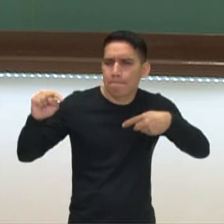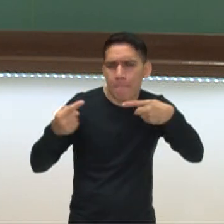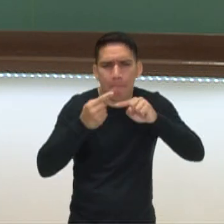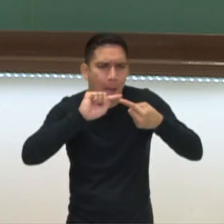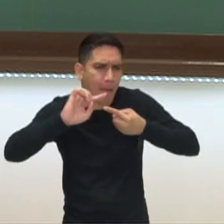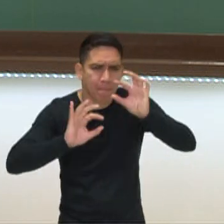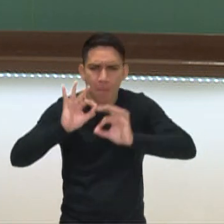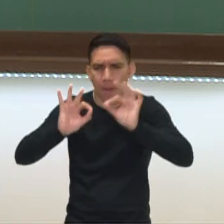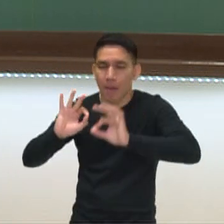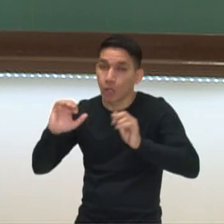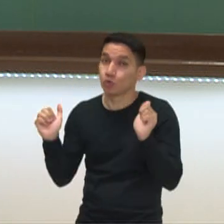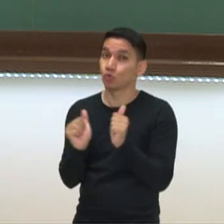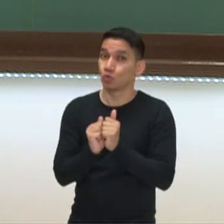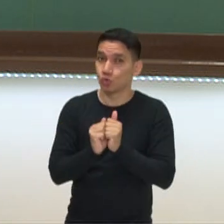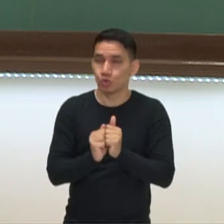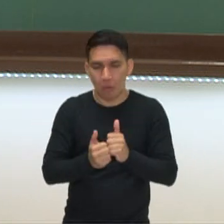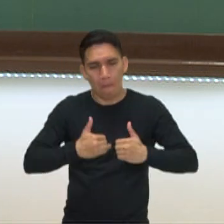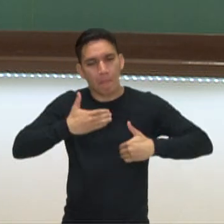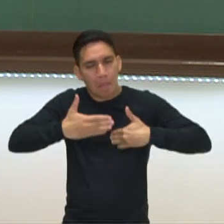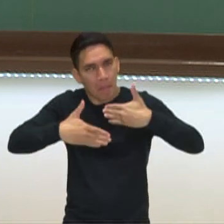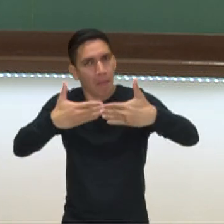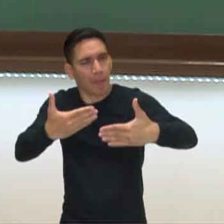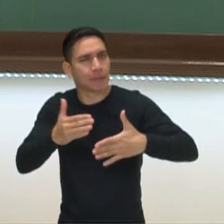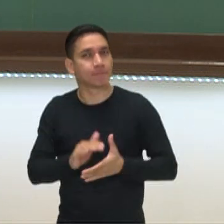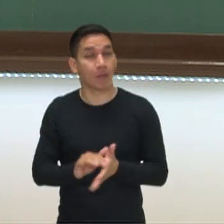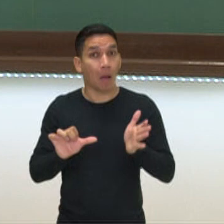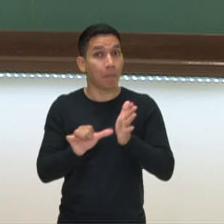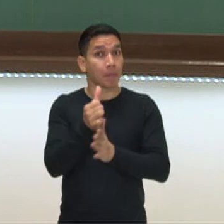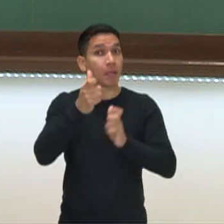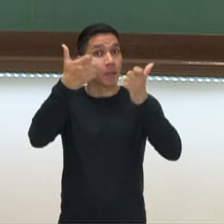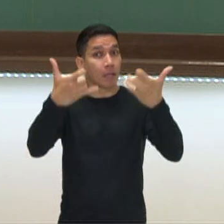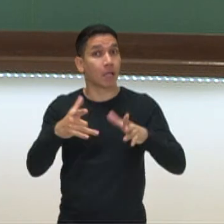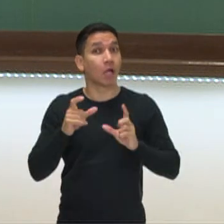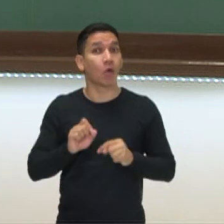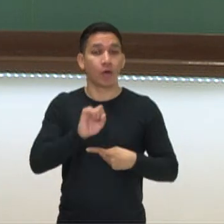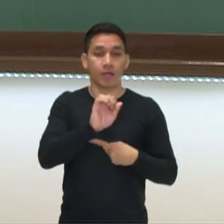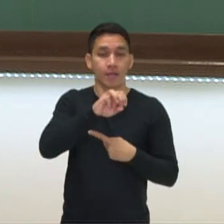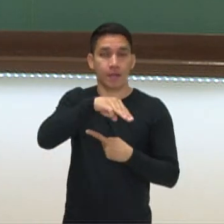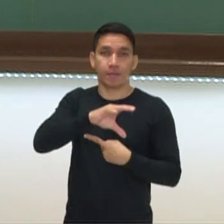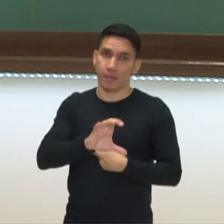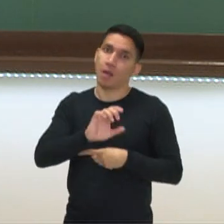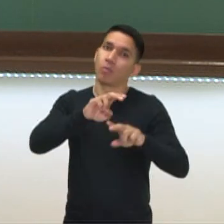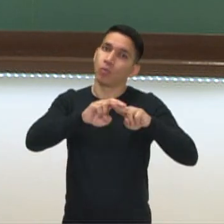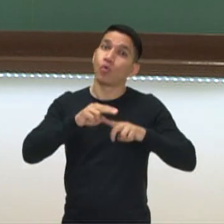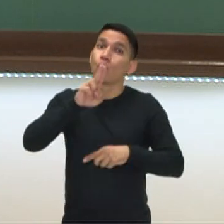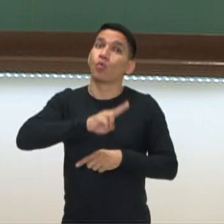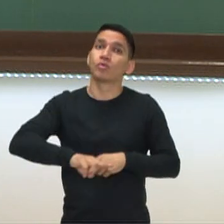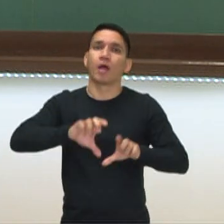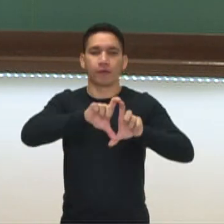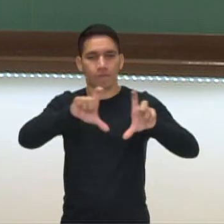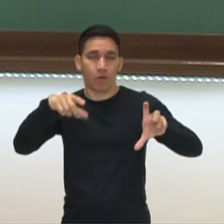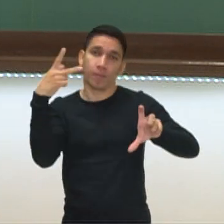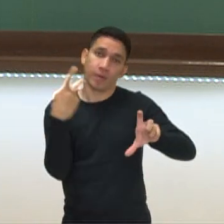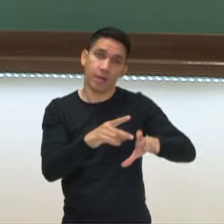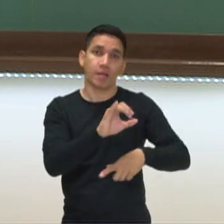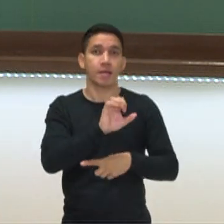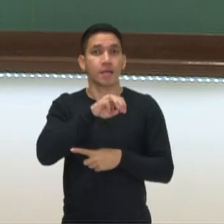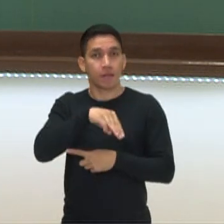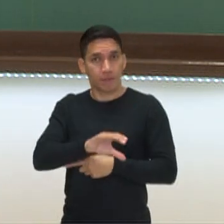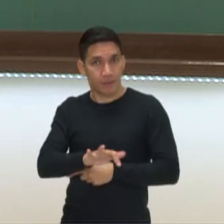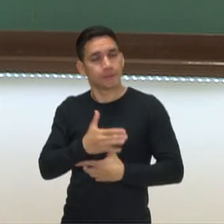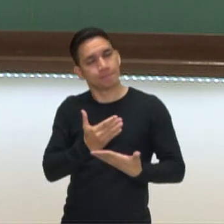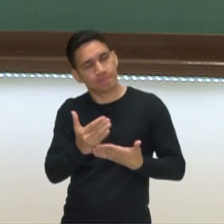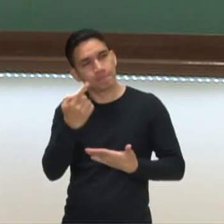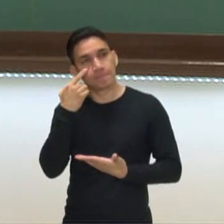junto, passo a passo. Então, a primeira coisa, ele tá falando do IMC. Então, nós vamos usar a fórmula do IMC. Bora